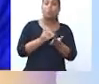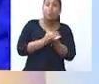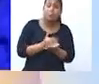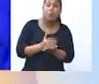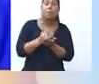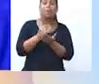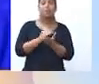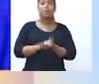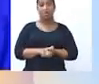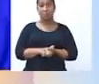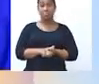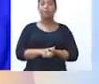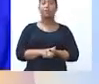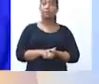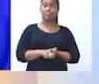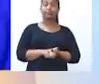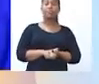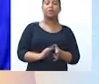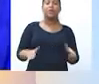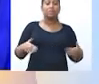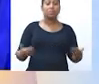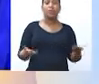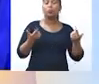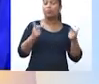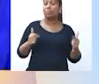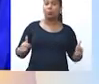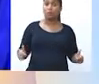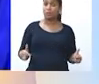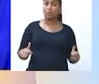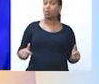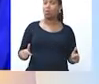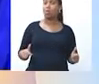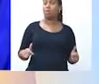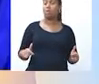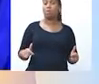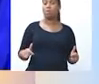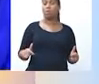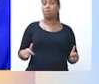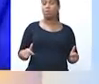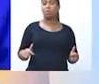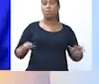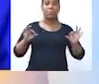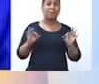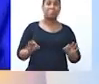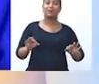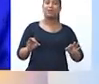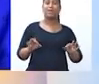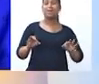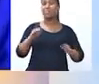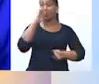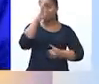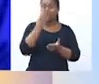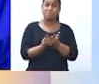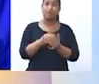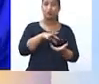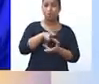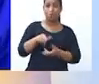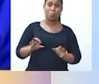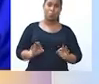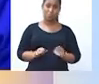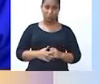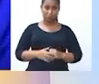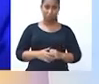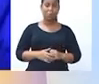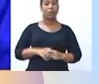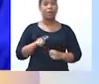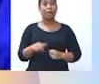começa mais recentemente. Então, não tem uma certa credibilidade perante o mundo acadêmico, né?